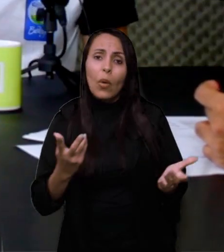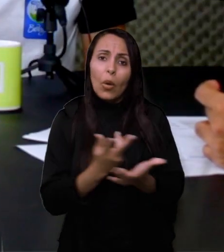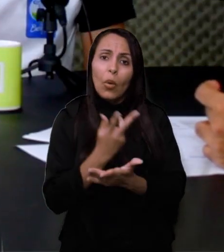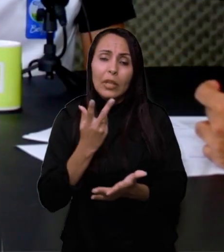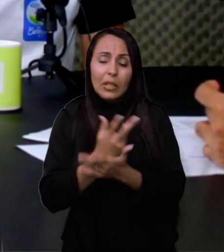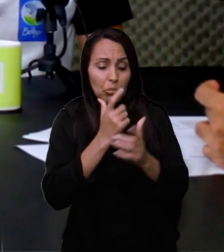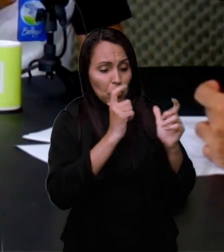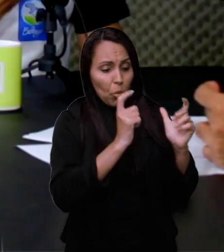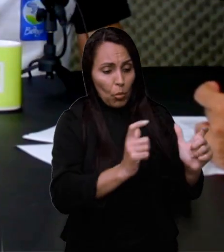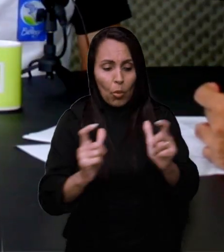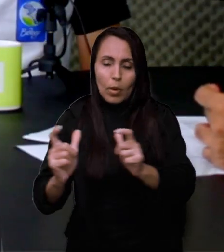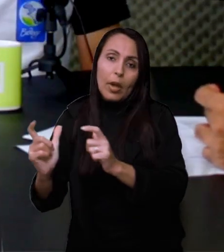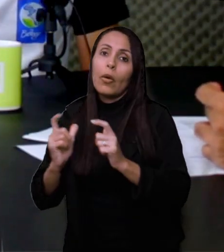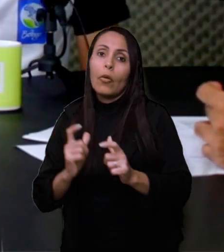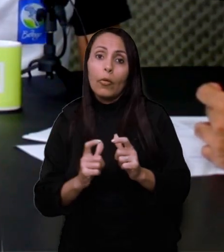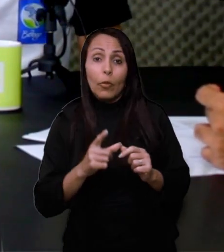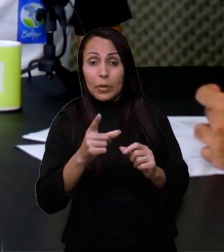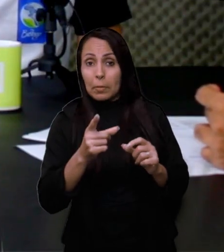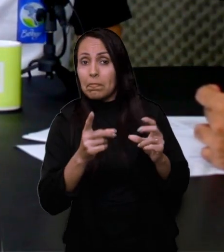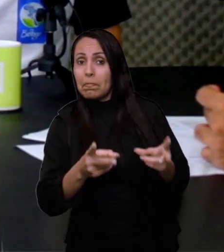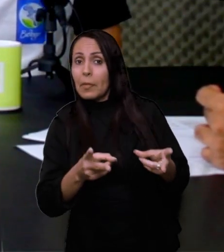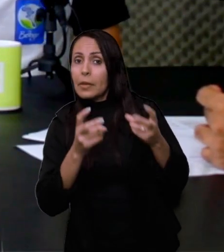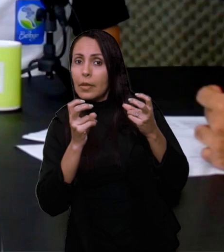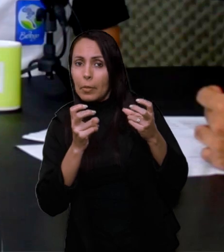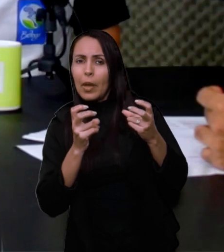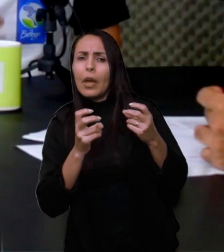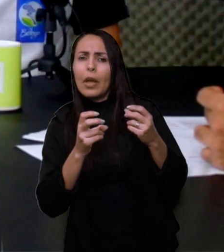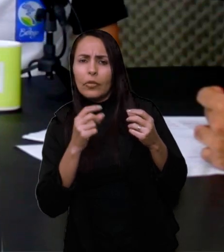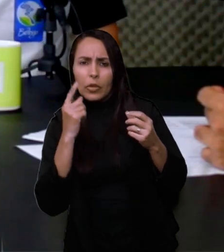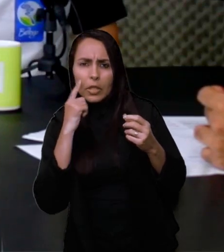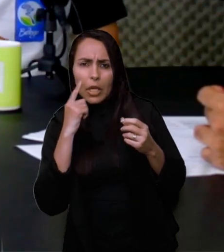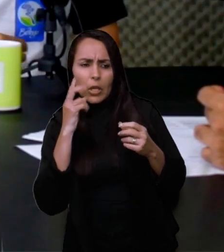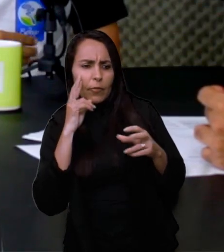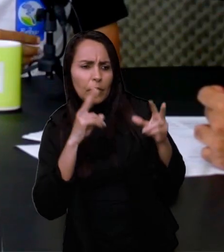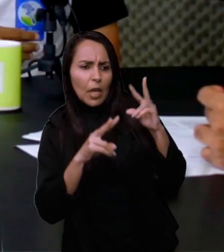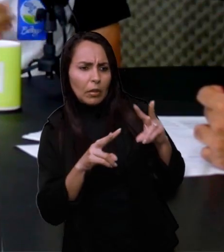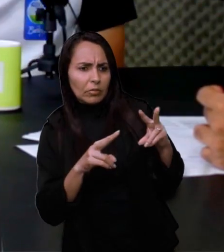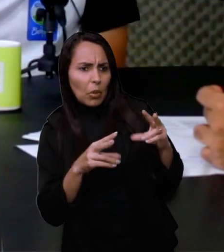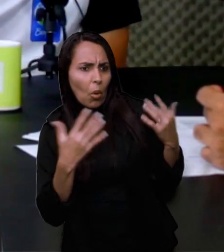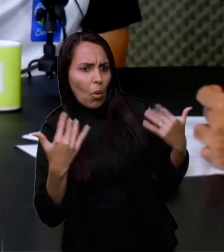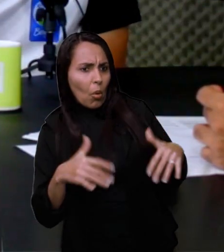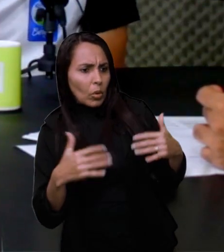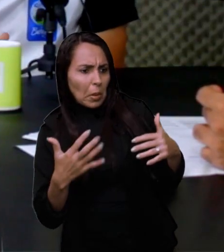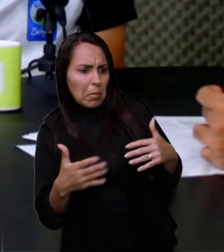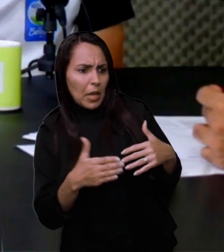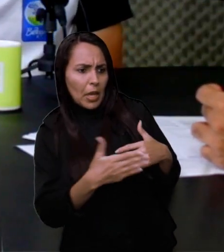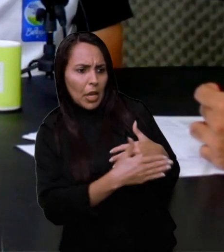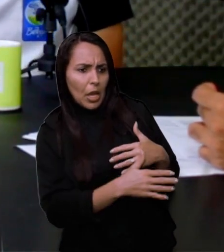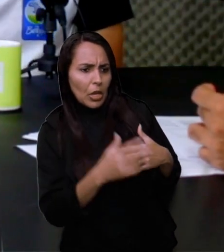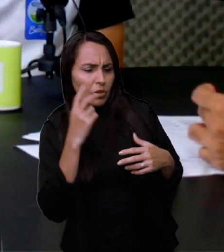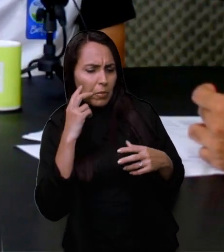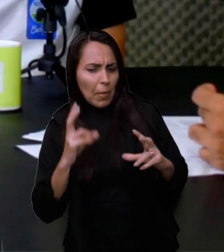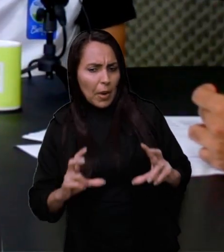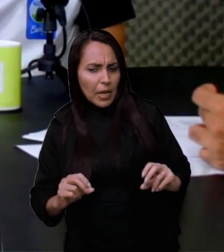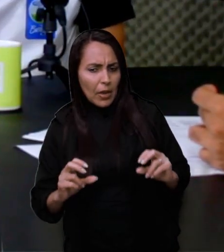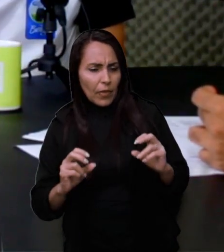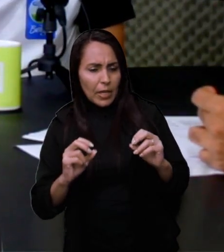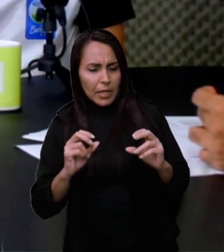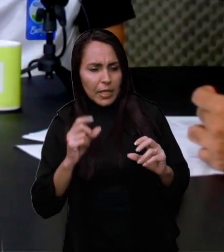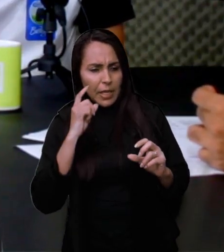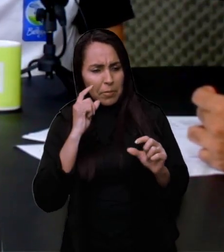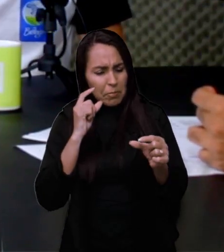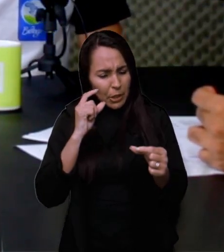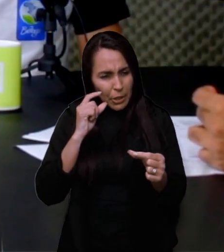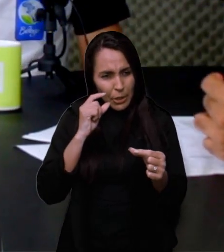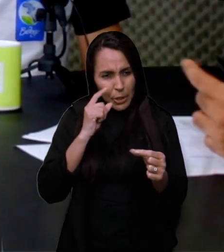local, aquela localidade. Você está percebendo. Você vai lá, você via muitos peixes, a própria Maria Farinha, que lá começou, que é um caranguejinho, né? Que vive